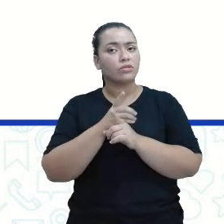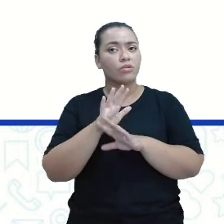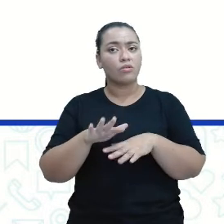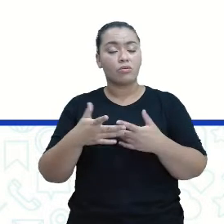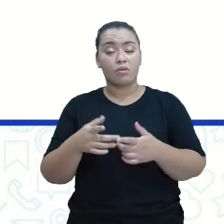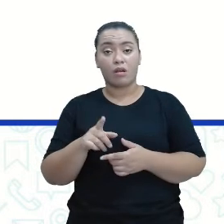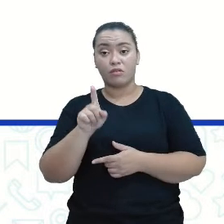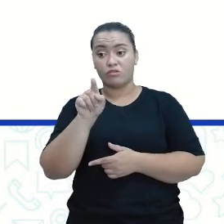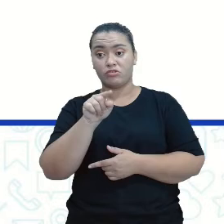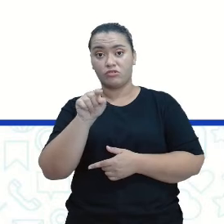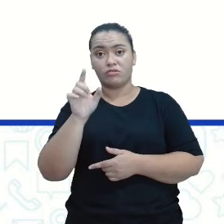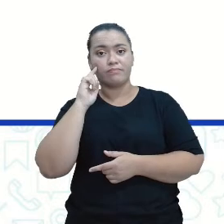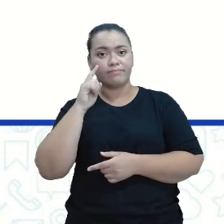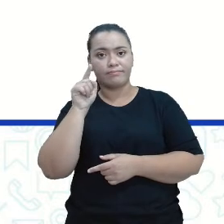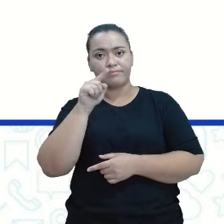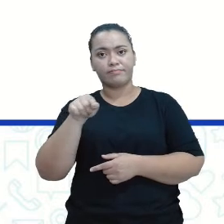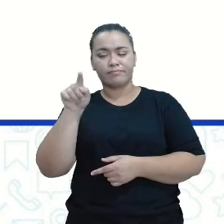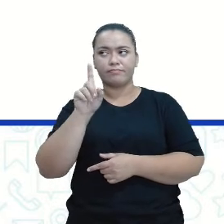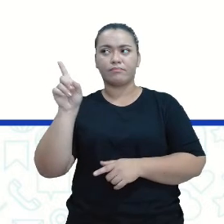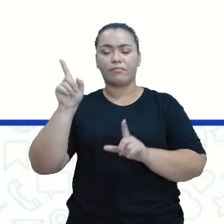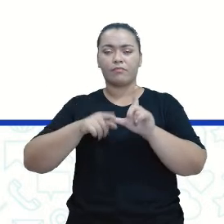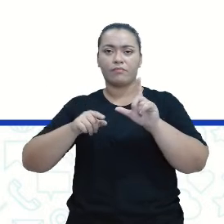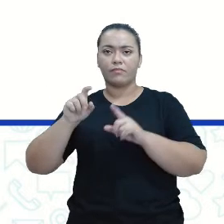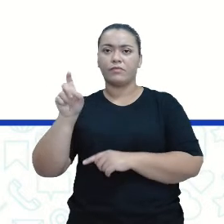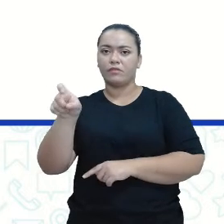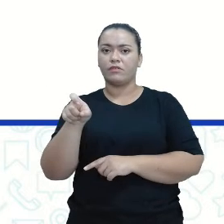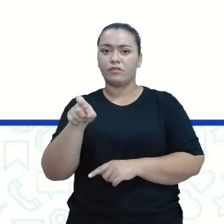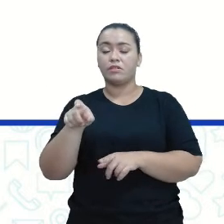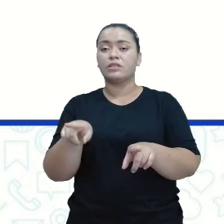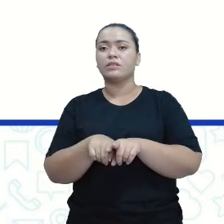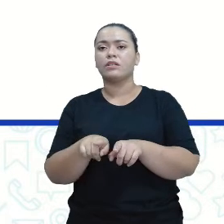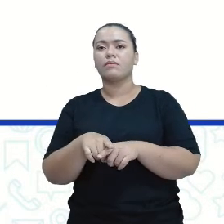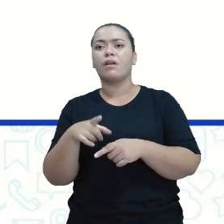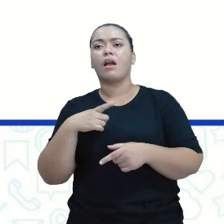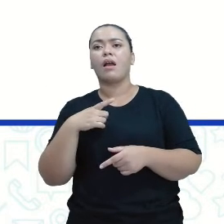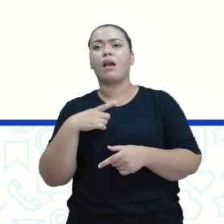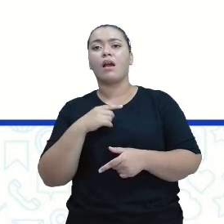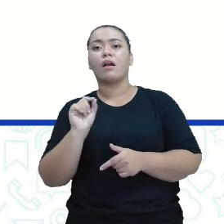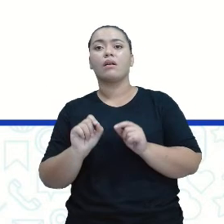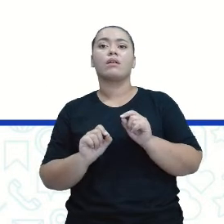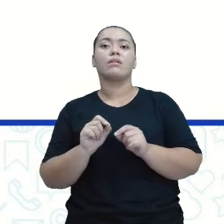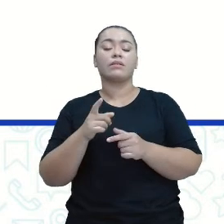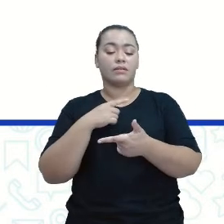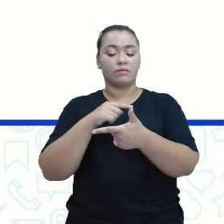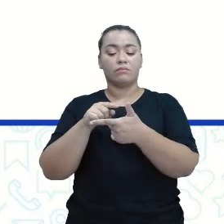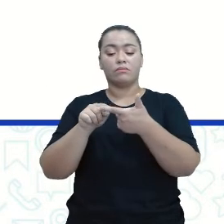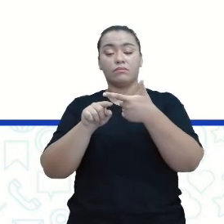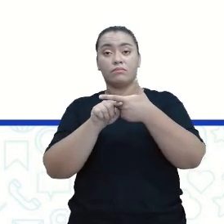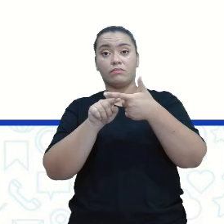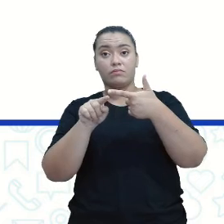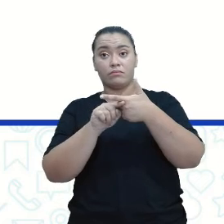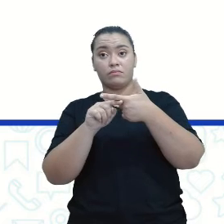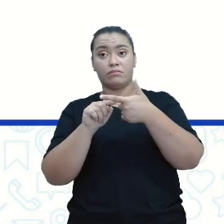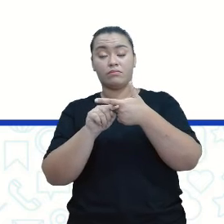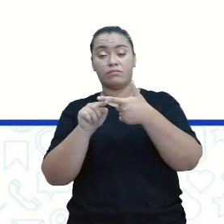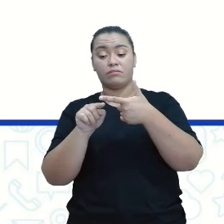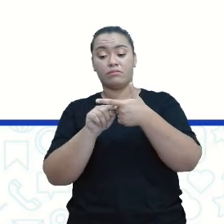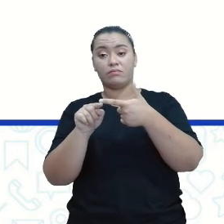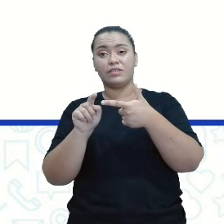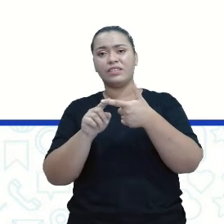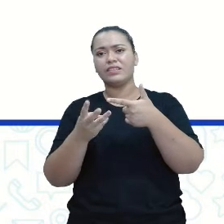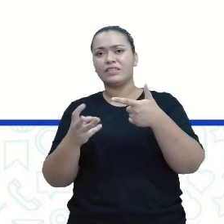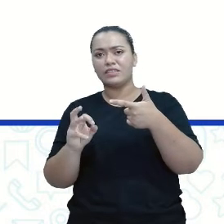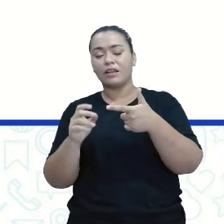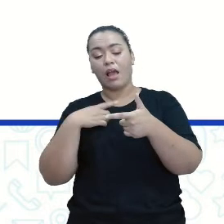desse x, que está sendo circulado aí. A gente tem aí um comprimento de um dos catetos medindo 30 e a gente tem um ângulo